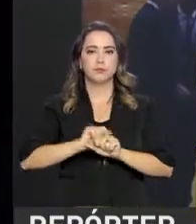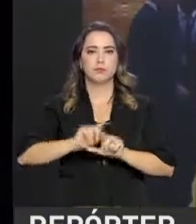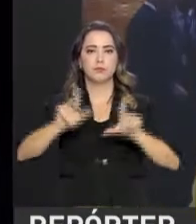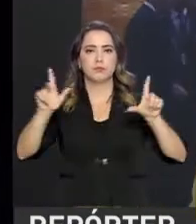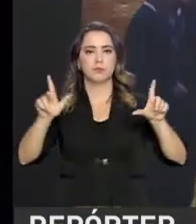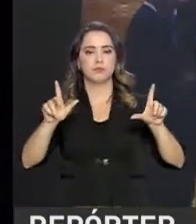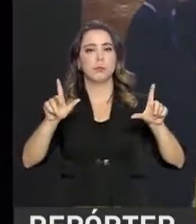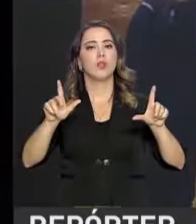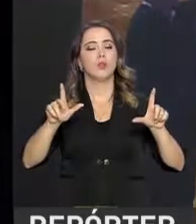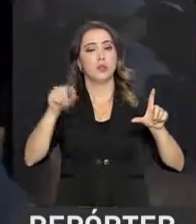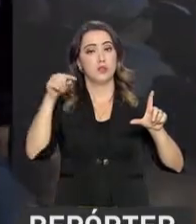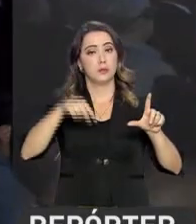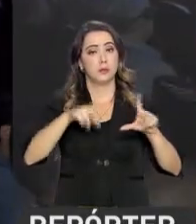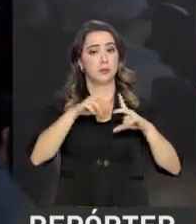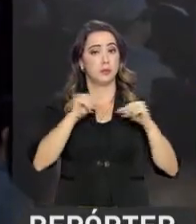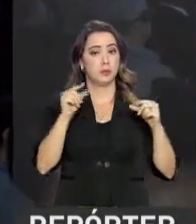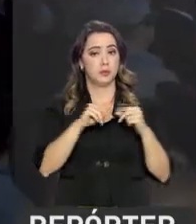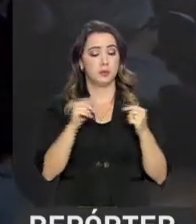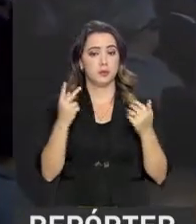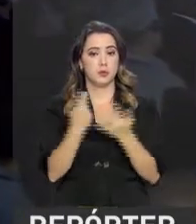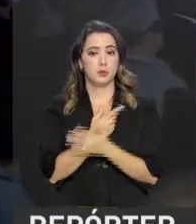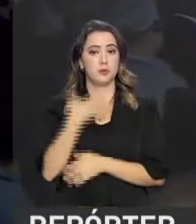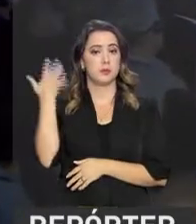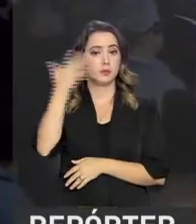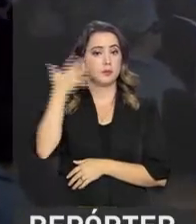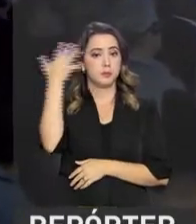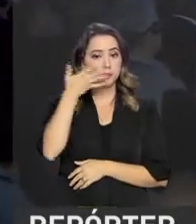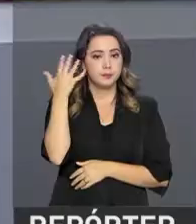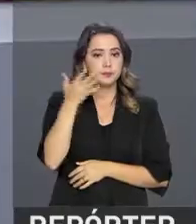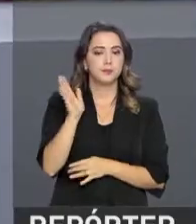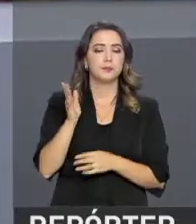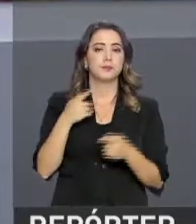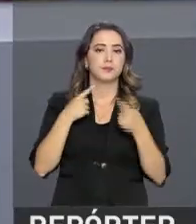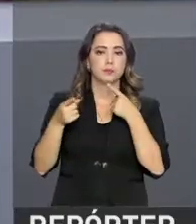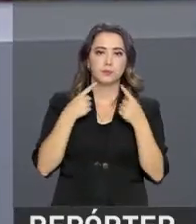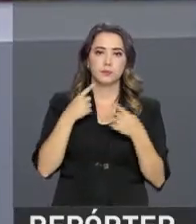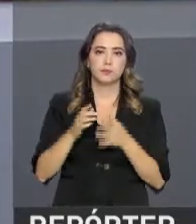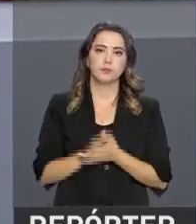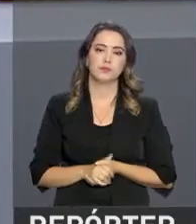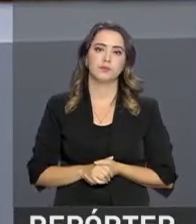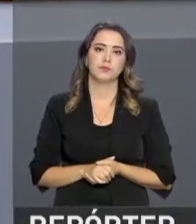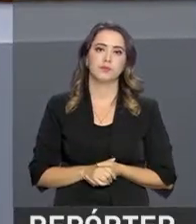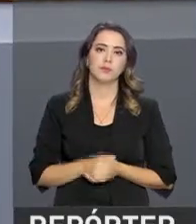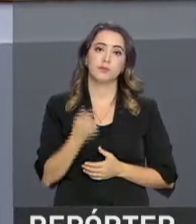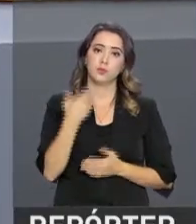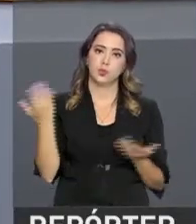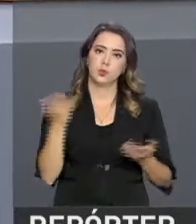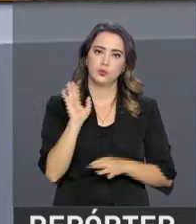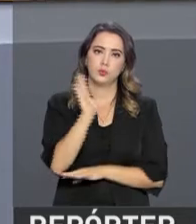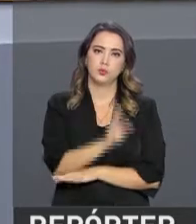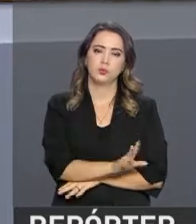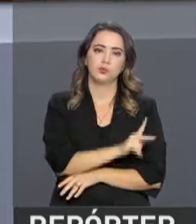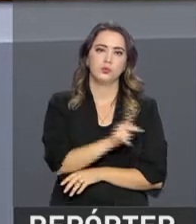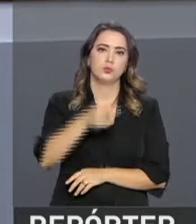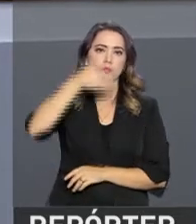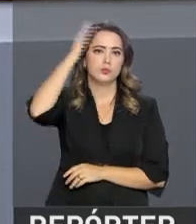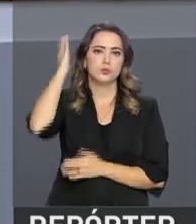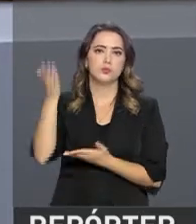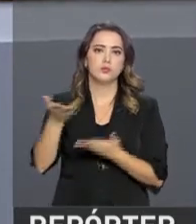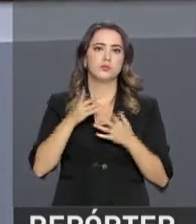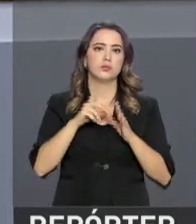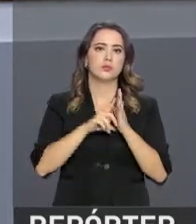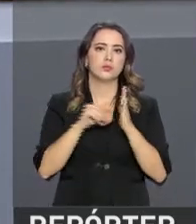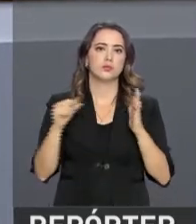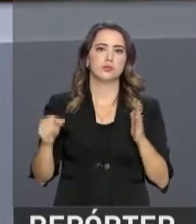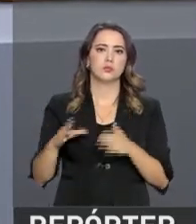Centro de Convenções de Brasília, onde ocorrem palestras e debates. E durante esta tarde, o presidente Michel Temer recebe